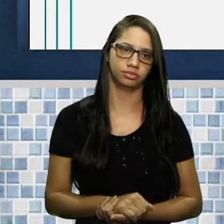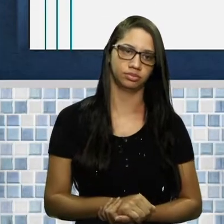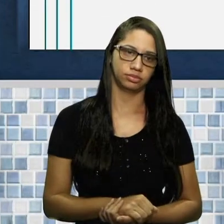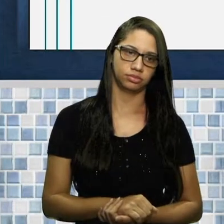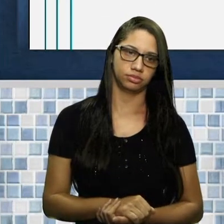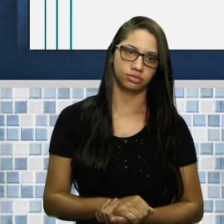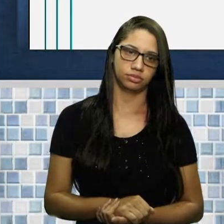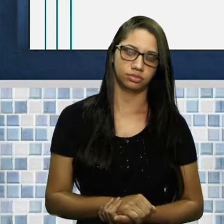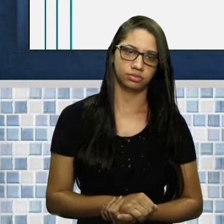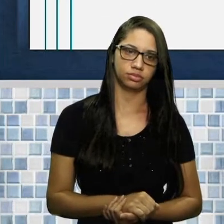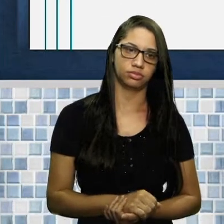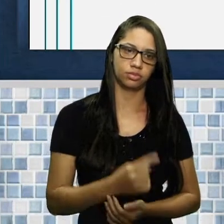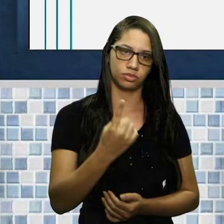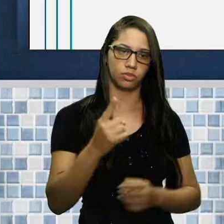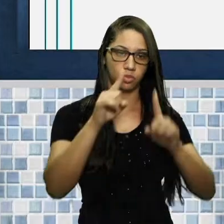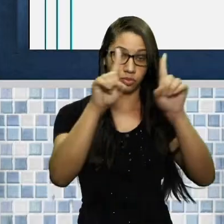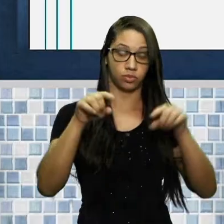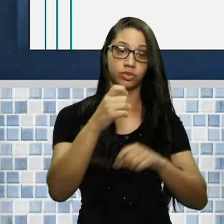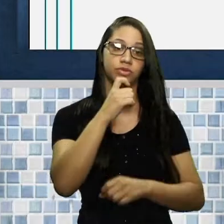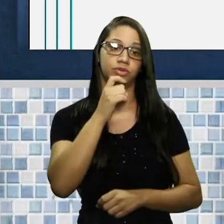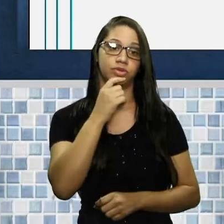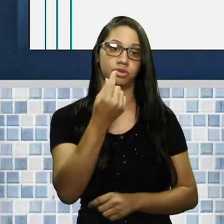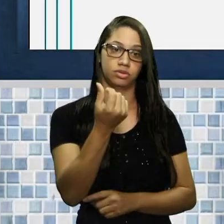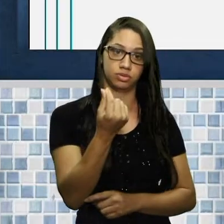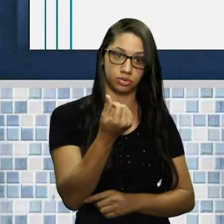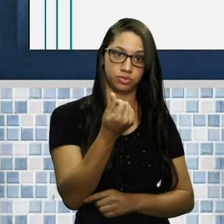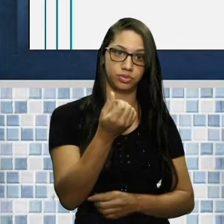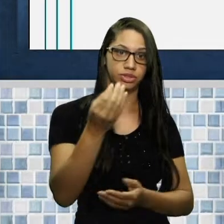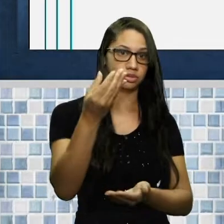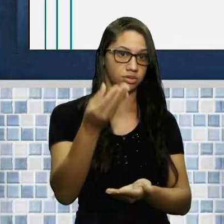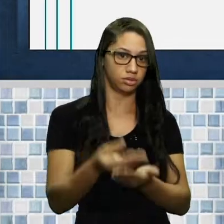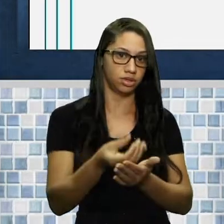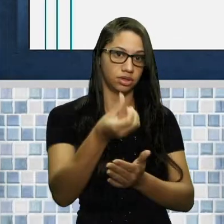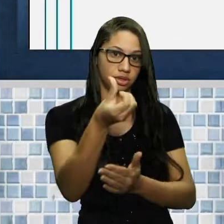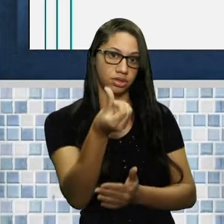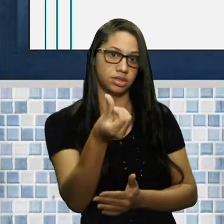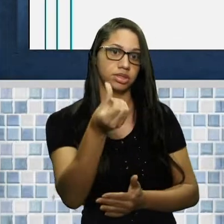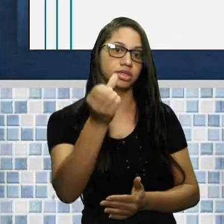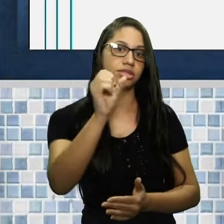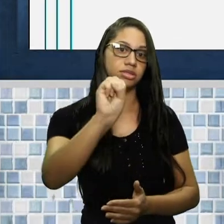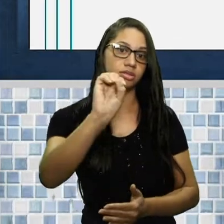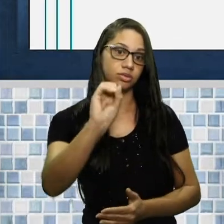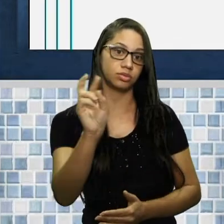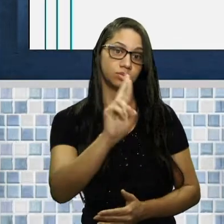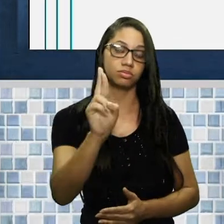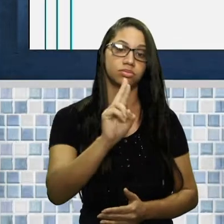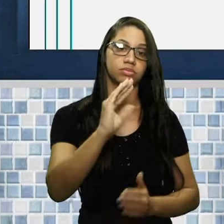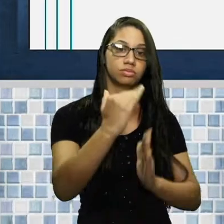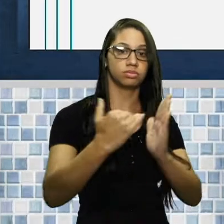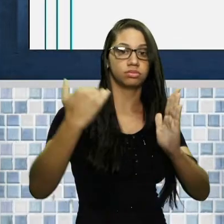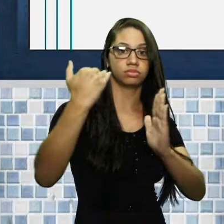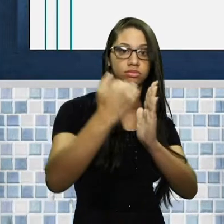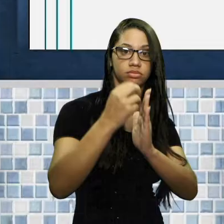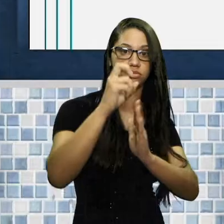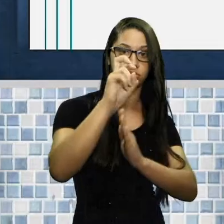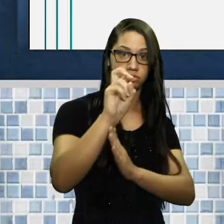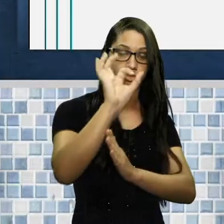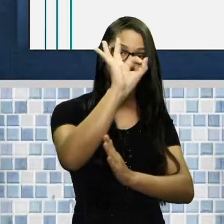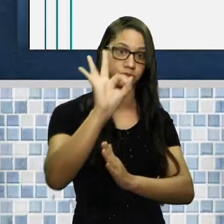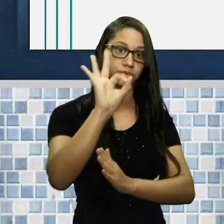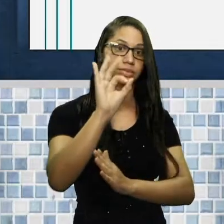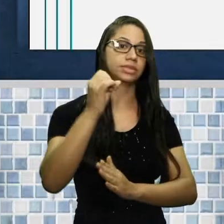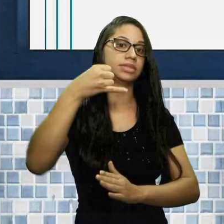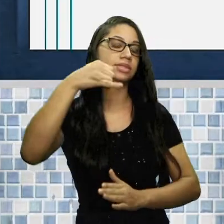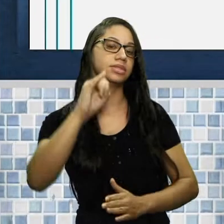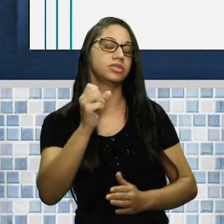aí uma geladeira, cujo preço à vista é de R$ 680,00, tem um acréscimo de 5% no seu preço se